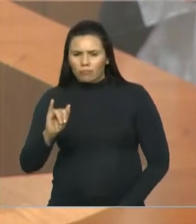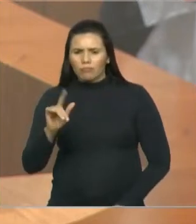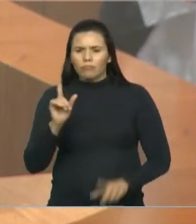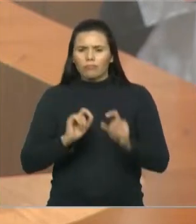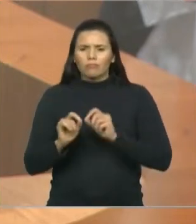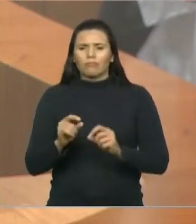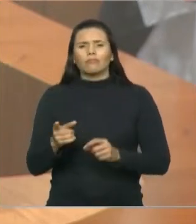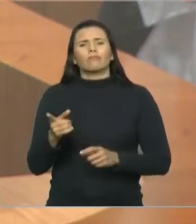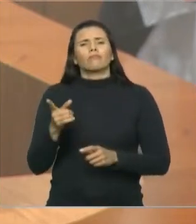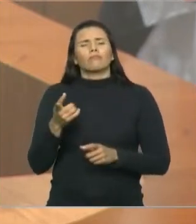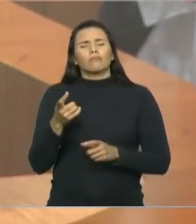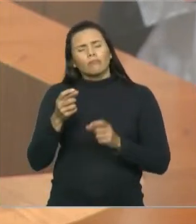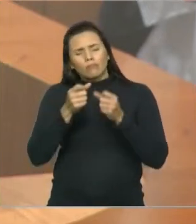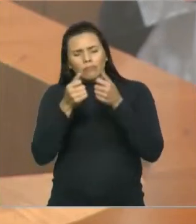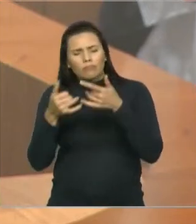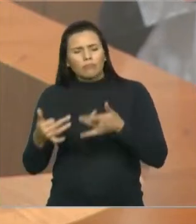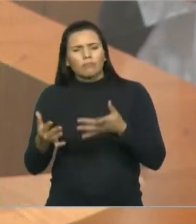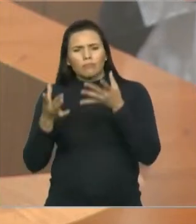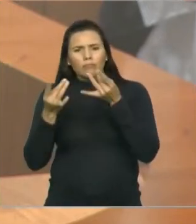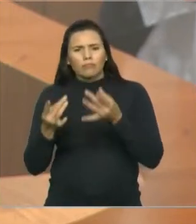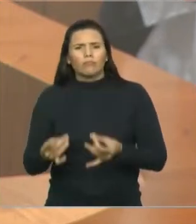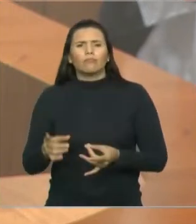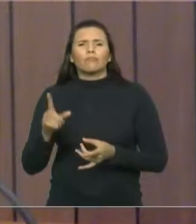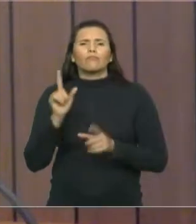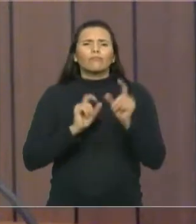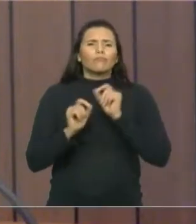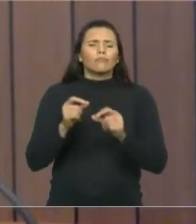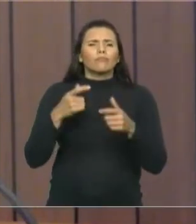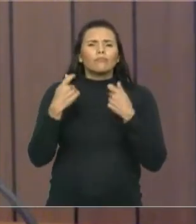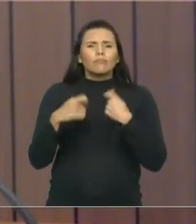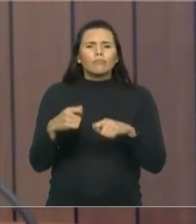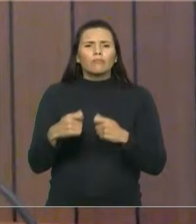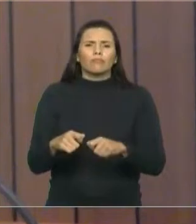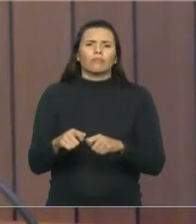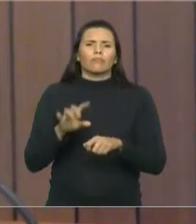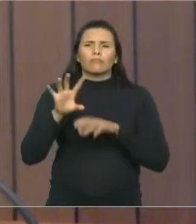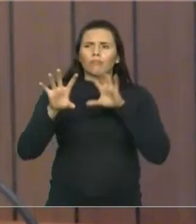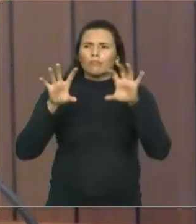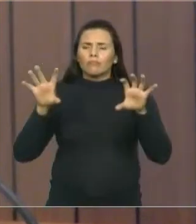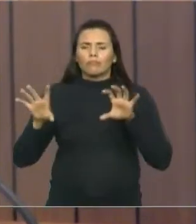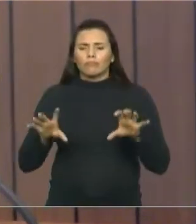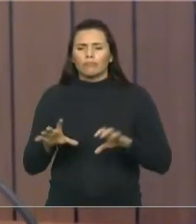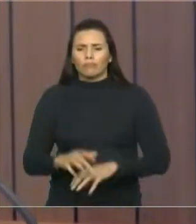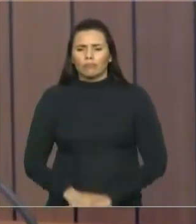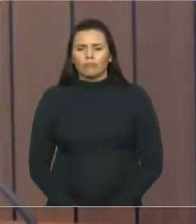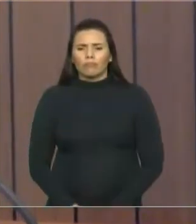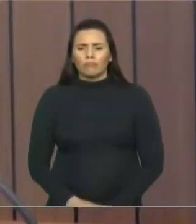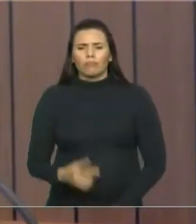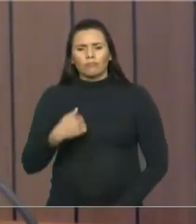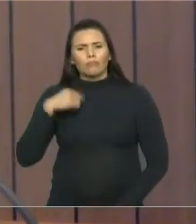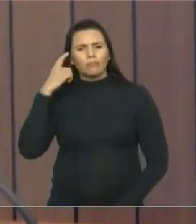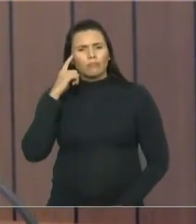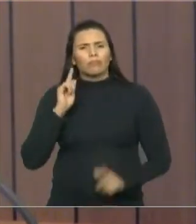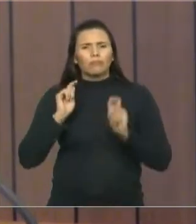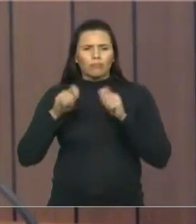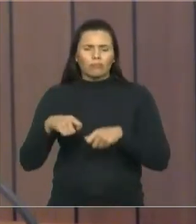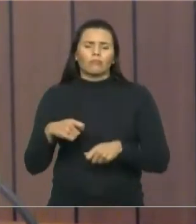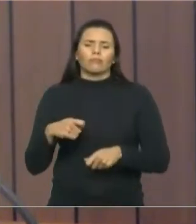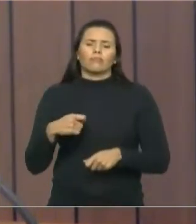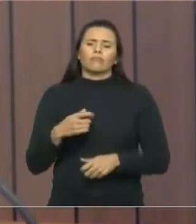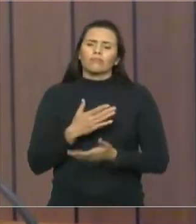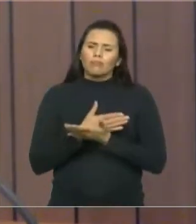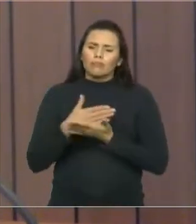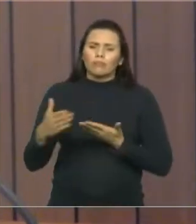gente precisa para cada região. Em 2006, nós poderíamos ter começado em 2007, como começou o